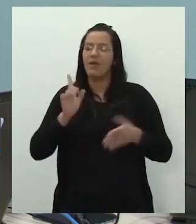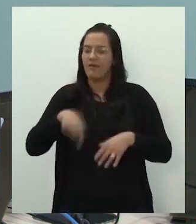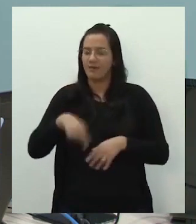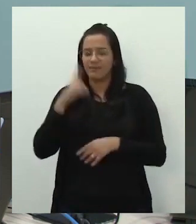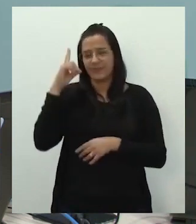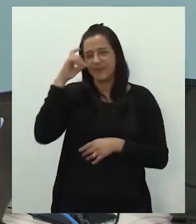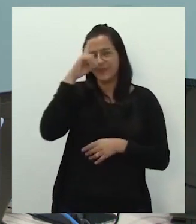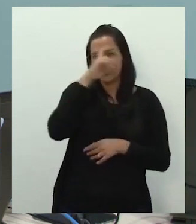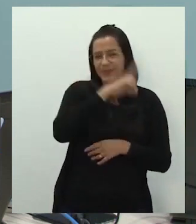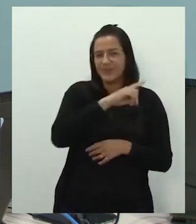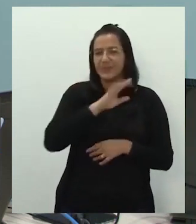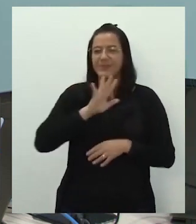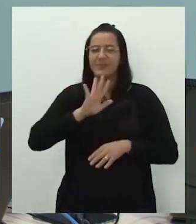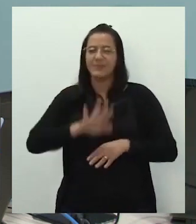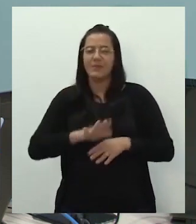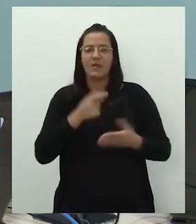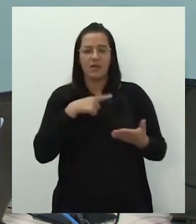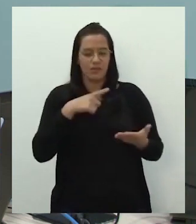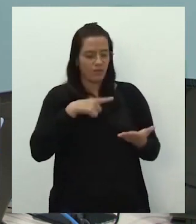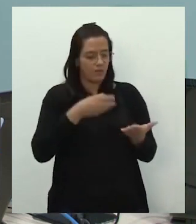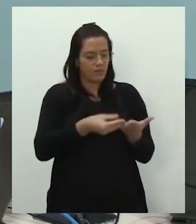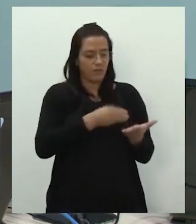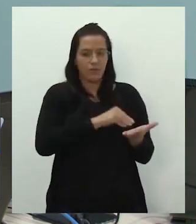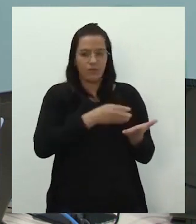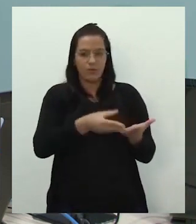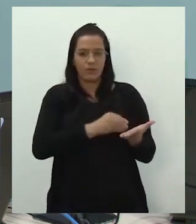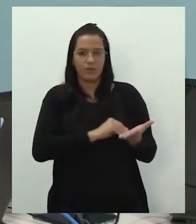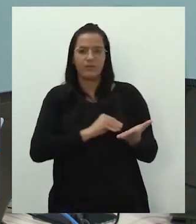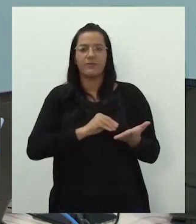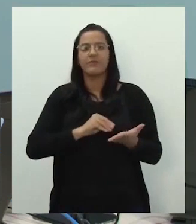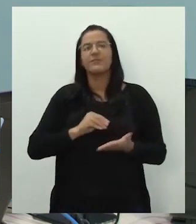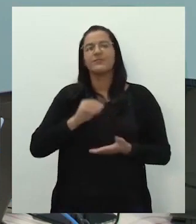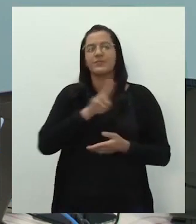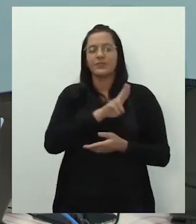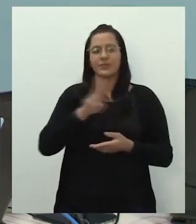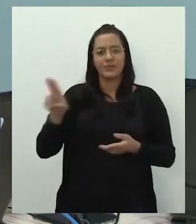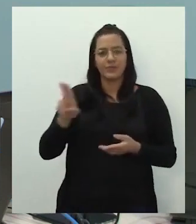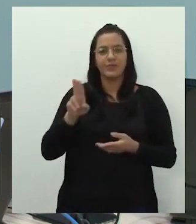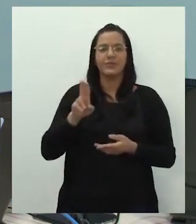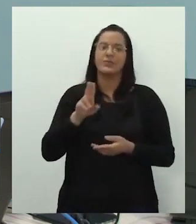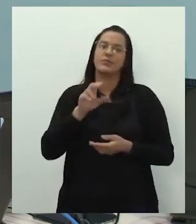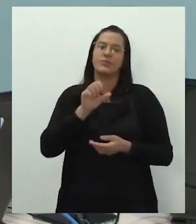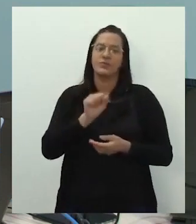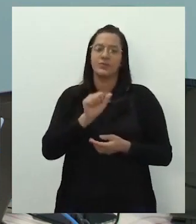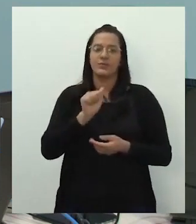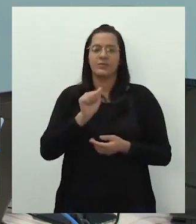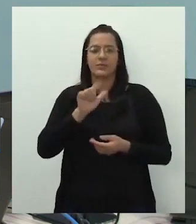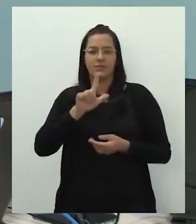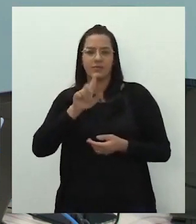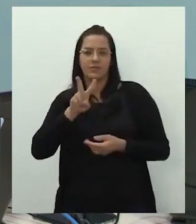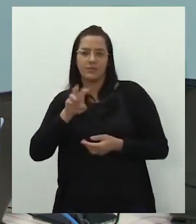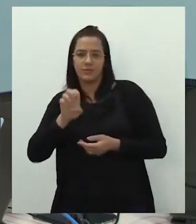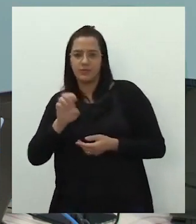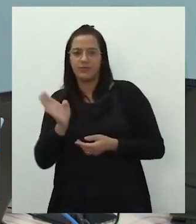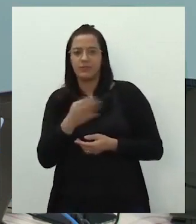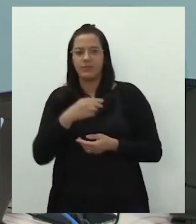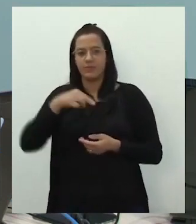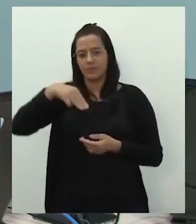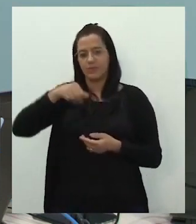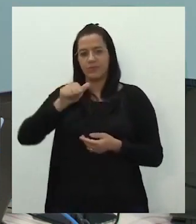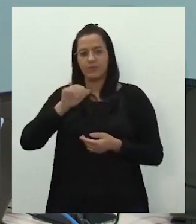desafiadora, inspirada no livro Salvo pela Matemática, de autoria de Sean Connolly, e que tem